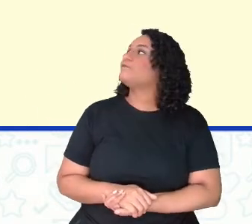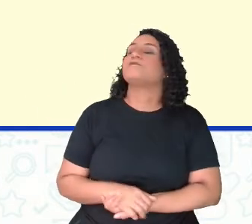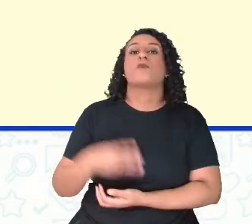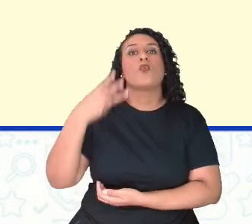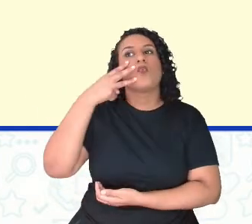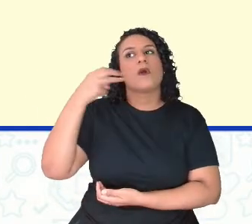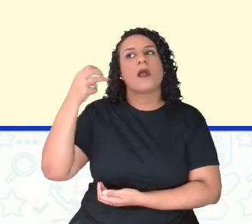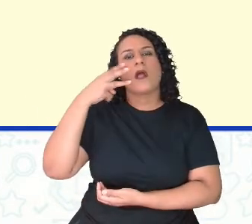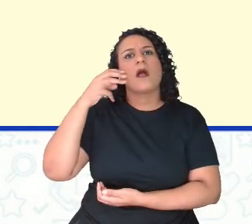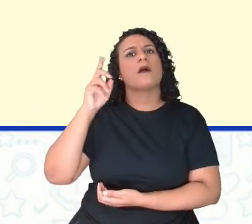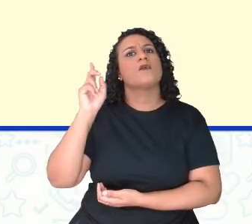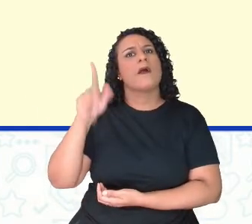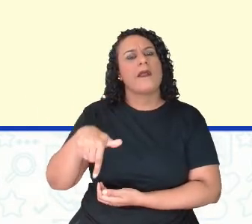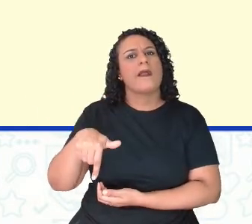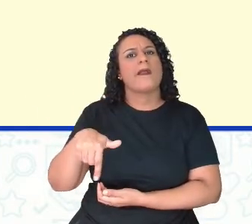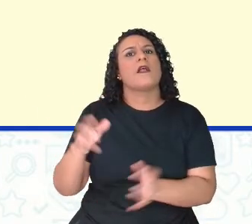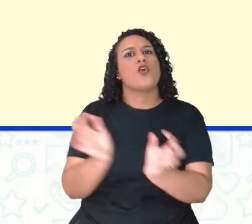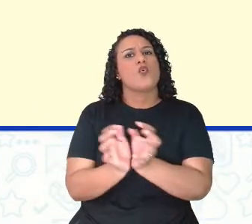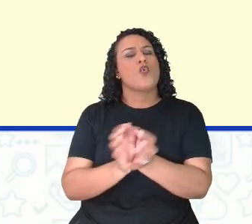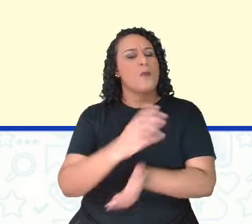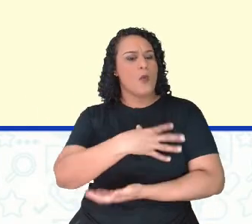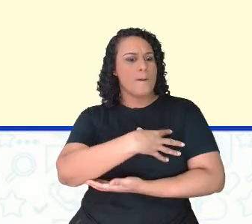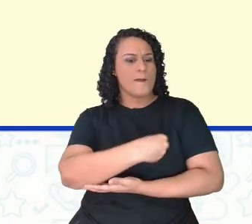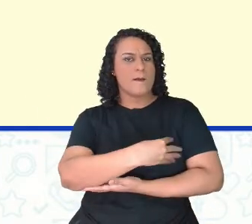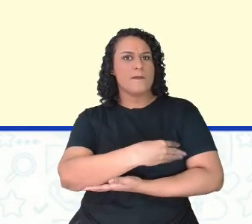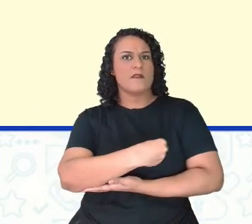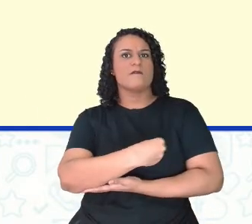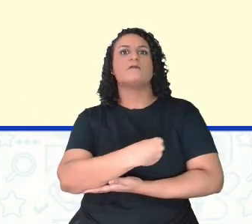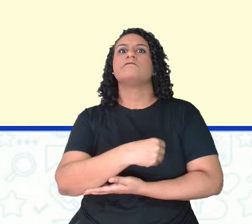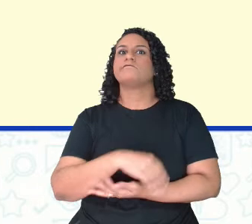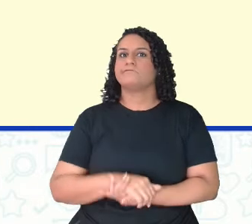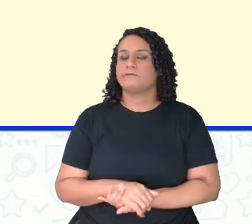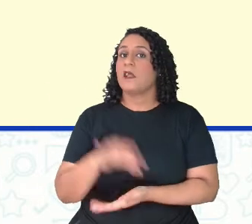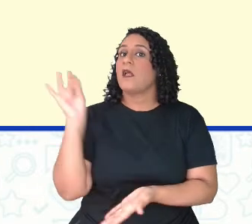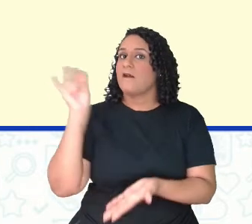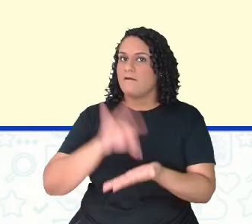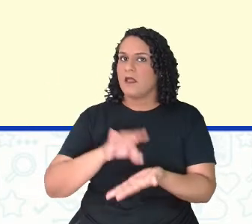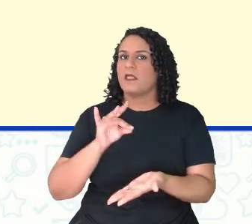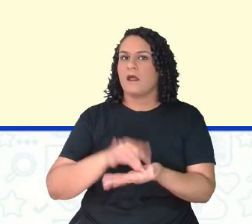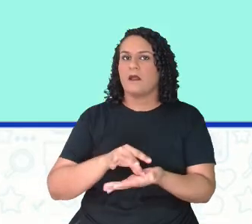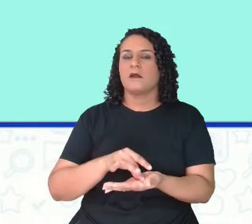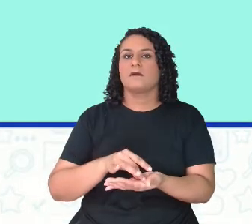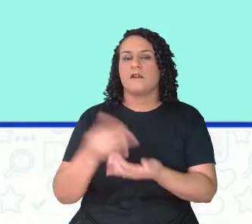o gato é um mamífero, é sentido literal.